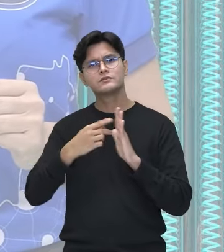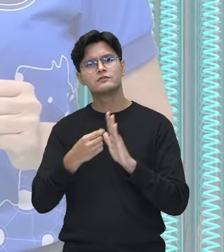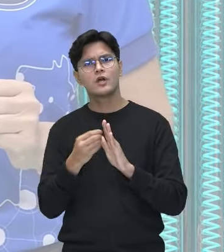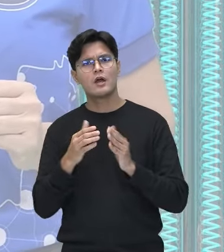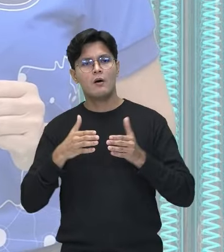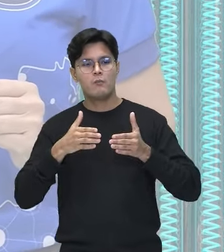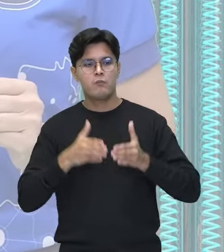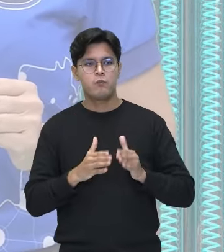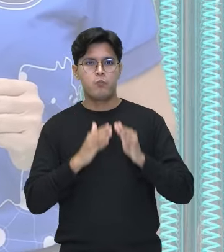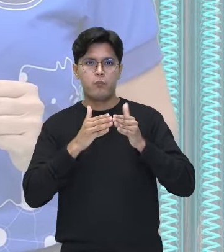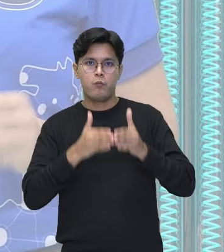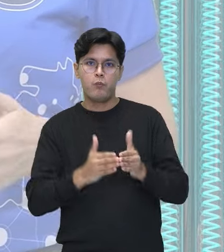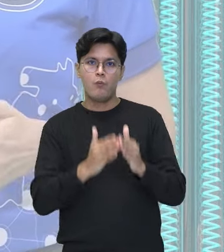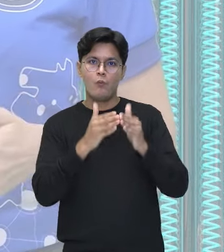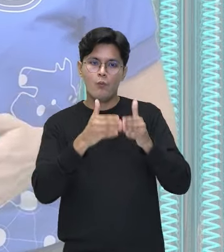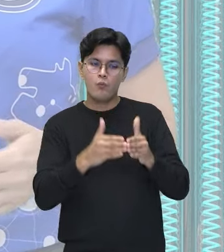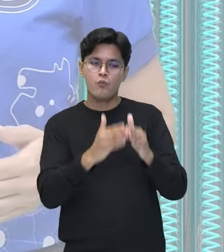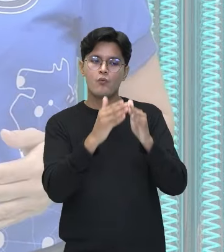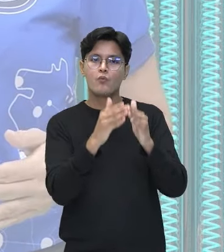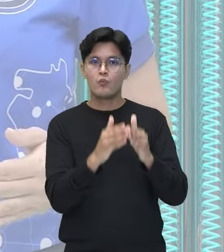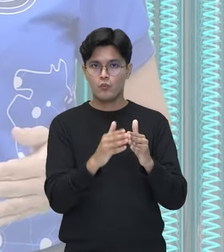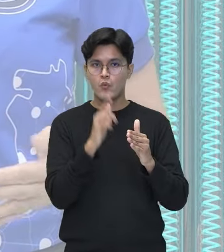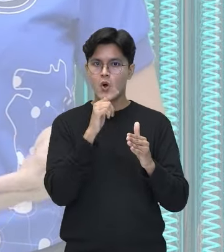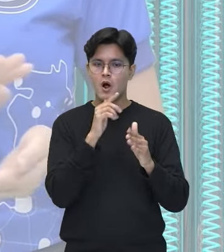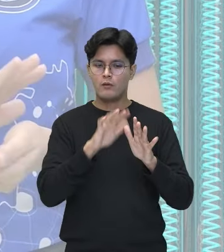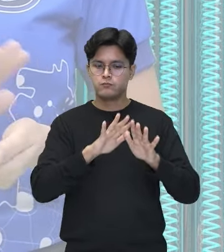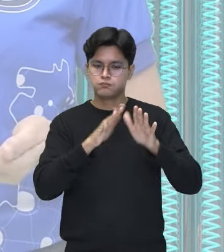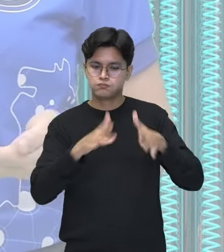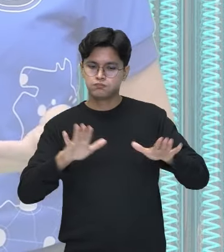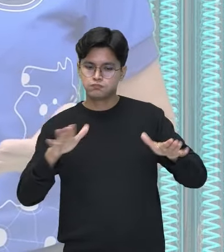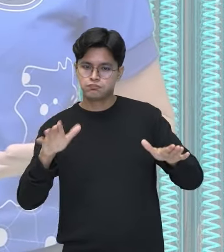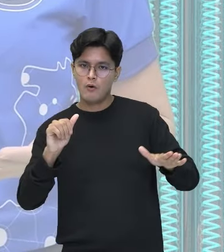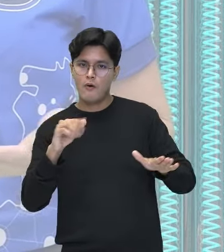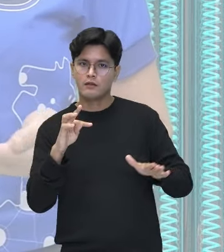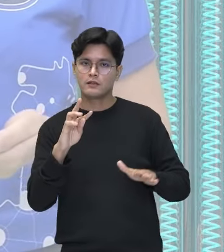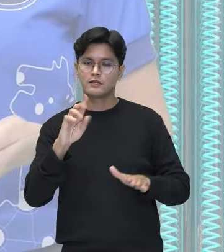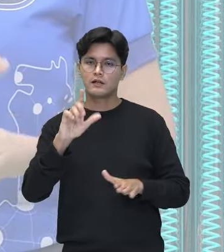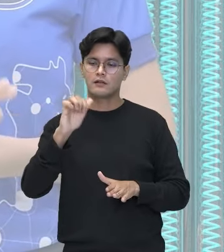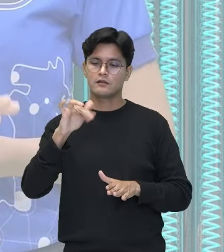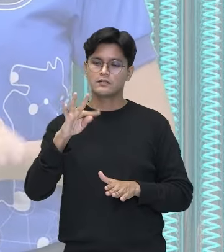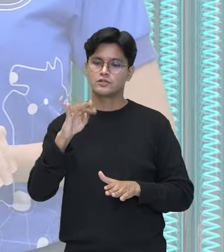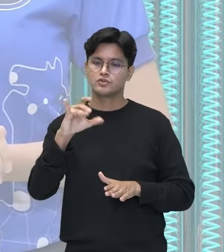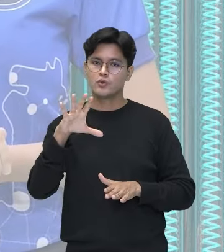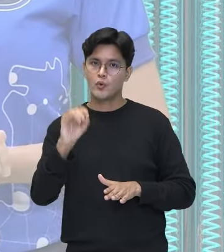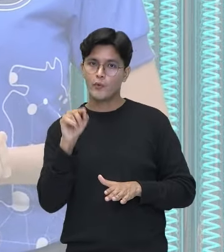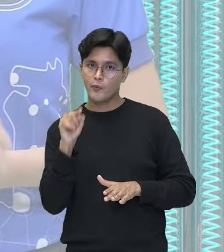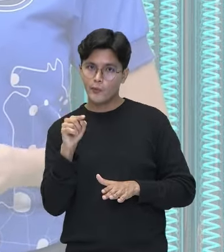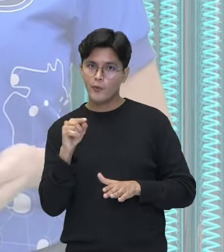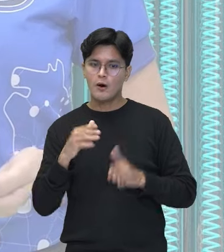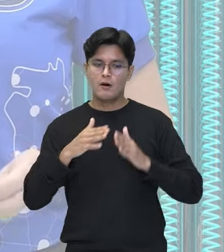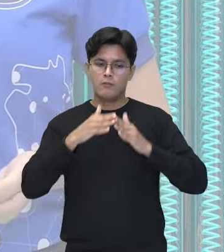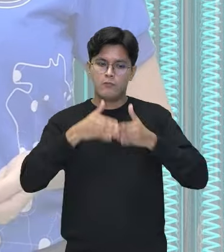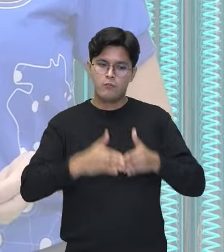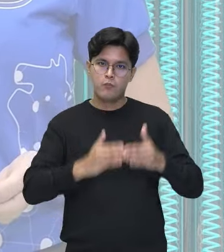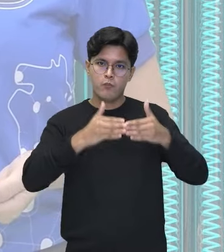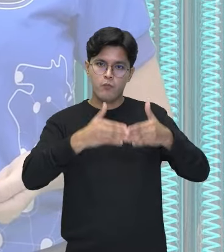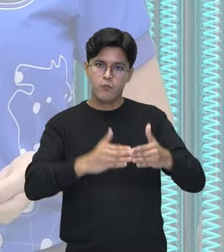Ele cruza o Atlântico, é o transatlantic, ele faz essa passagem pelo Atlântico,